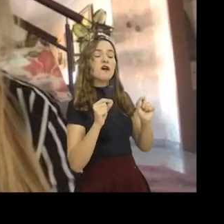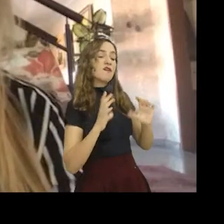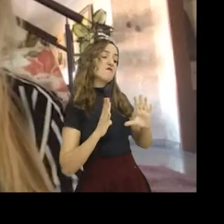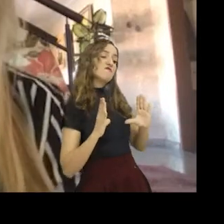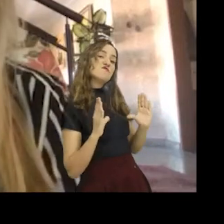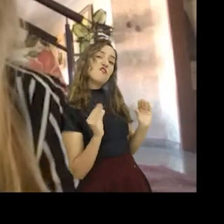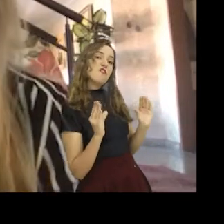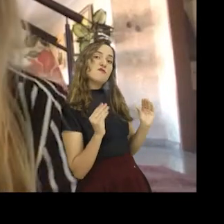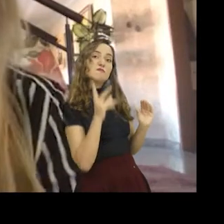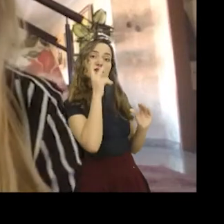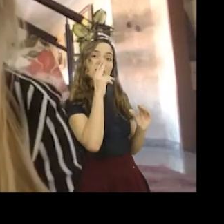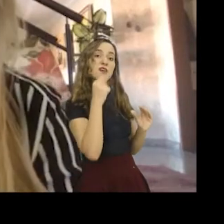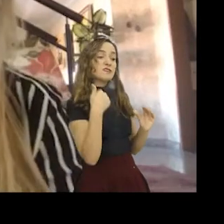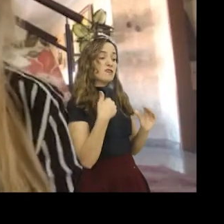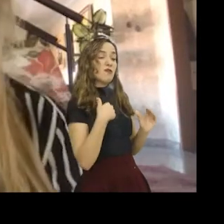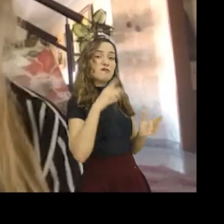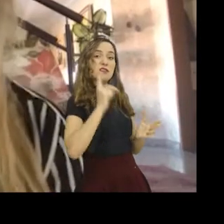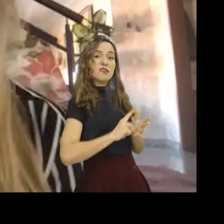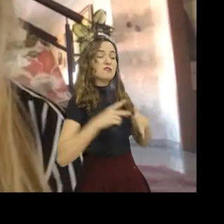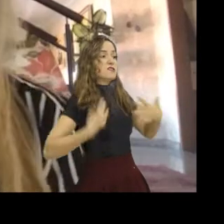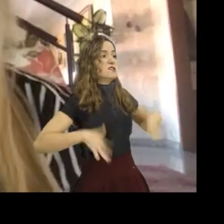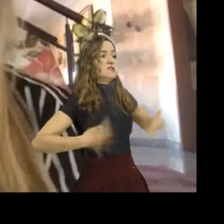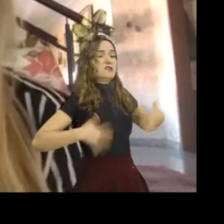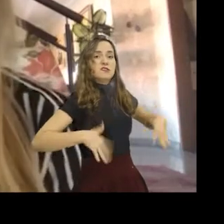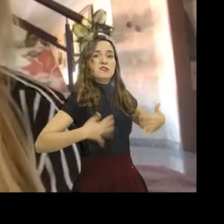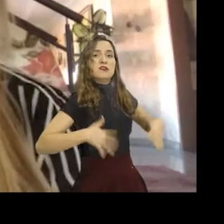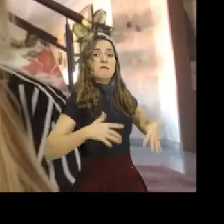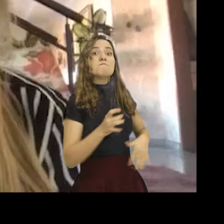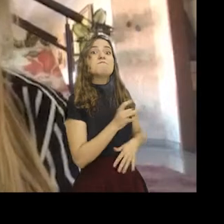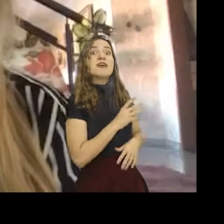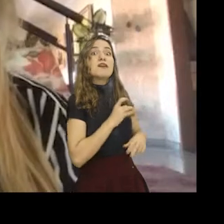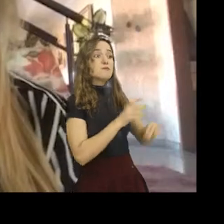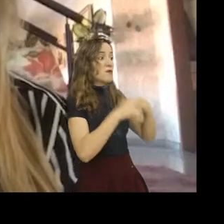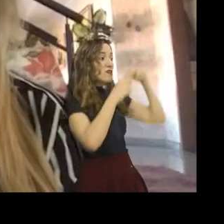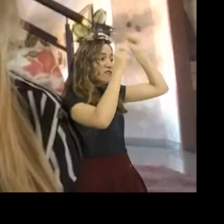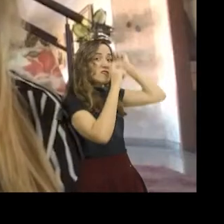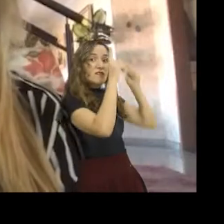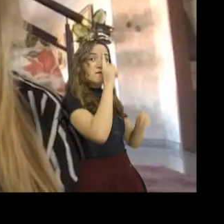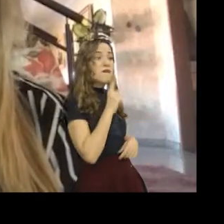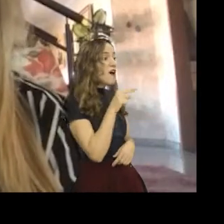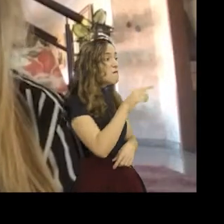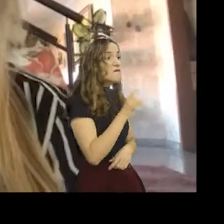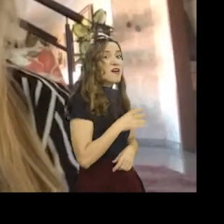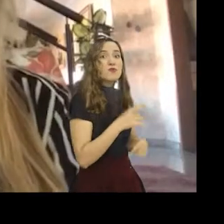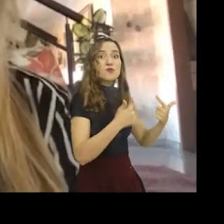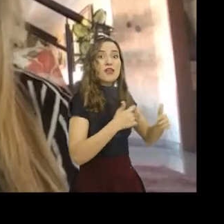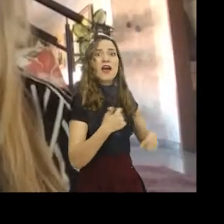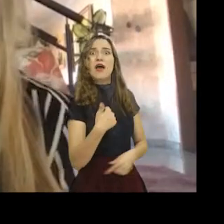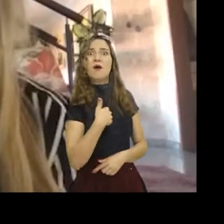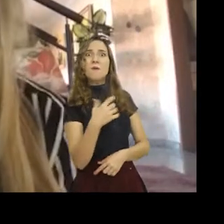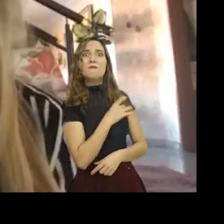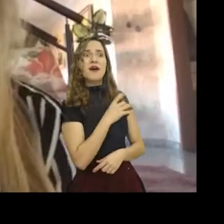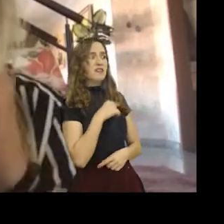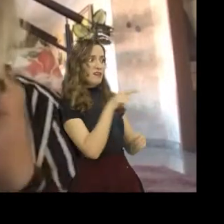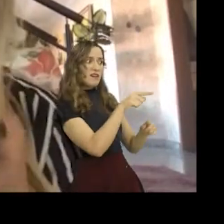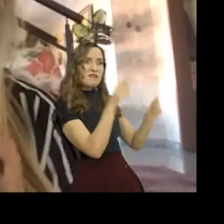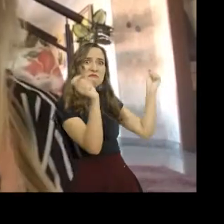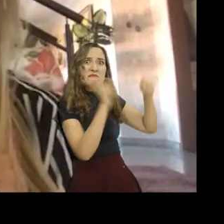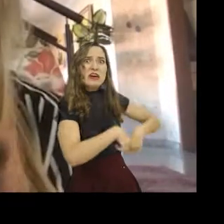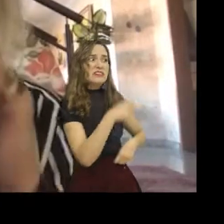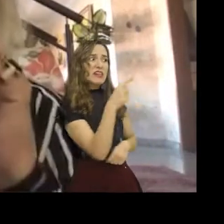fofo, tremendo que nem pudim, com medo da Chapeuzinho, com medo de ser comido,